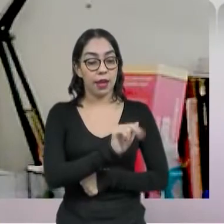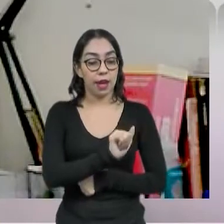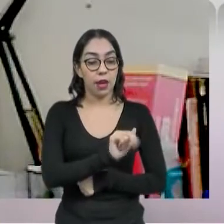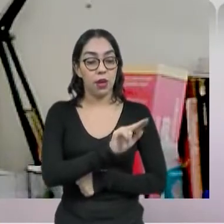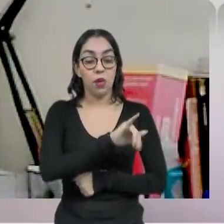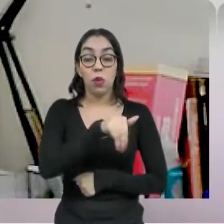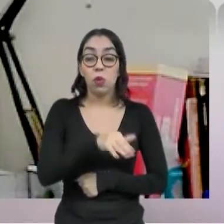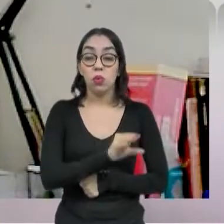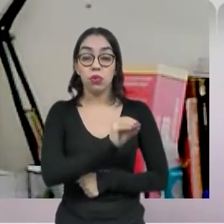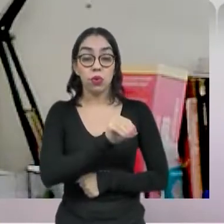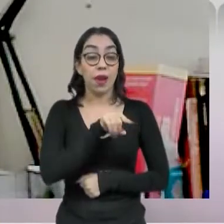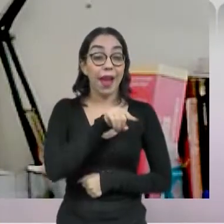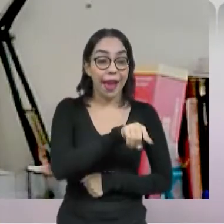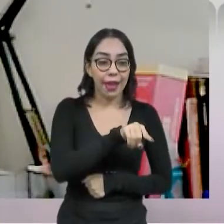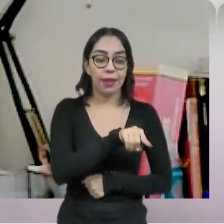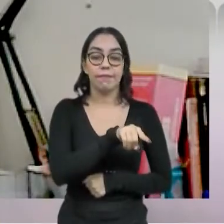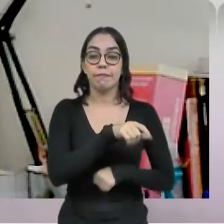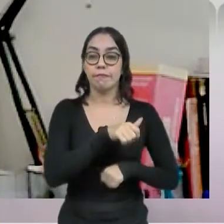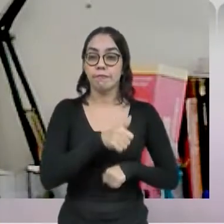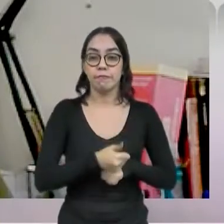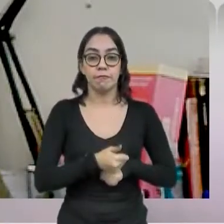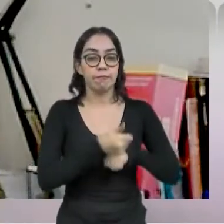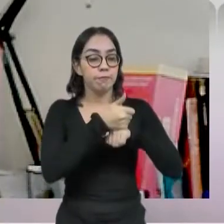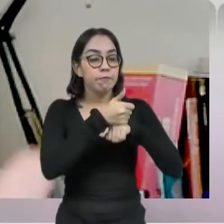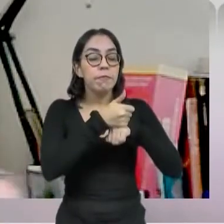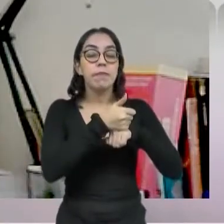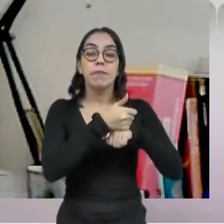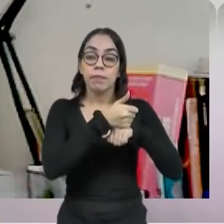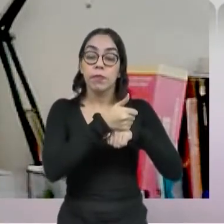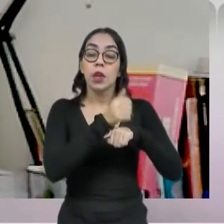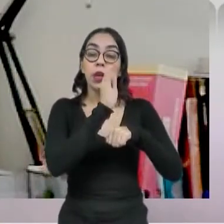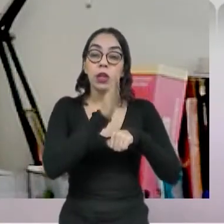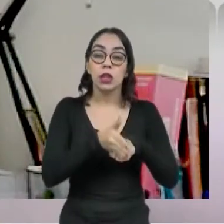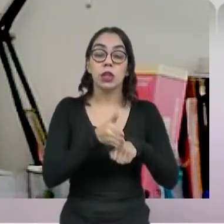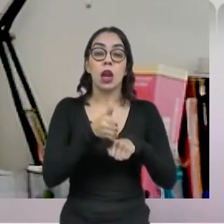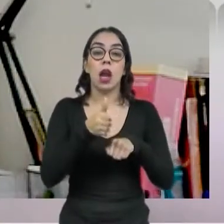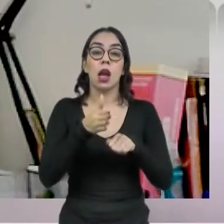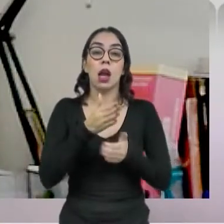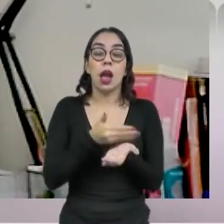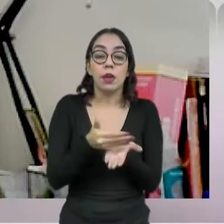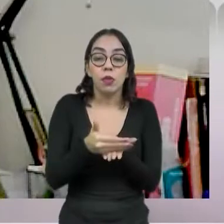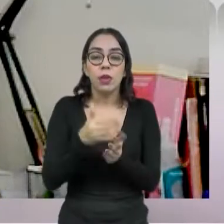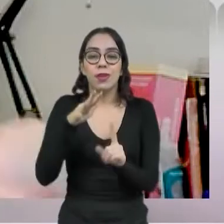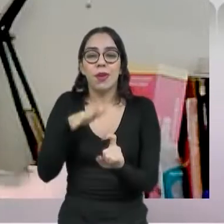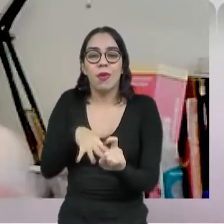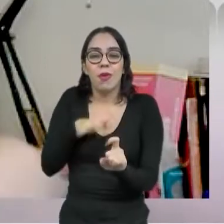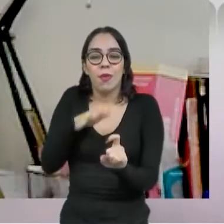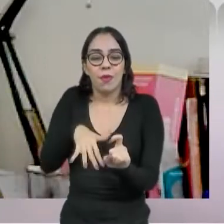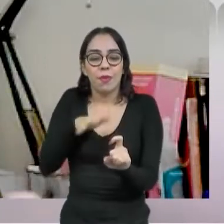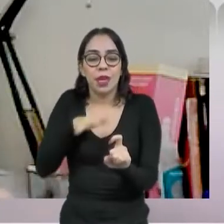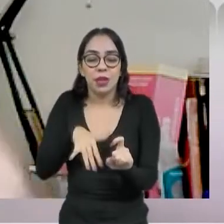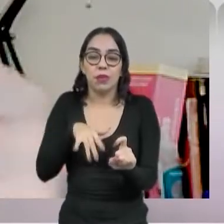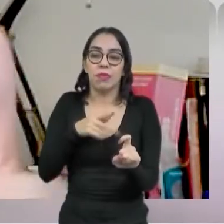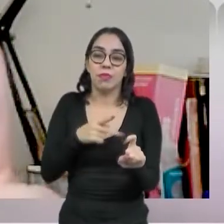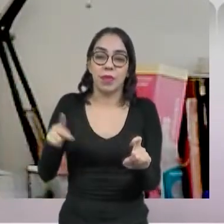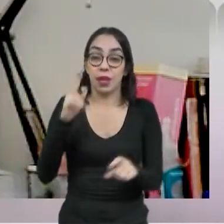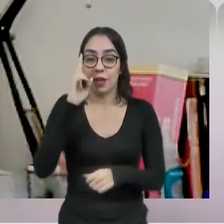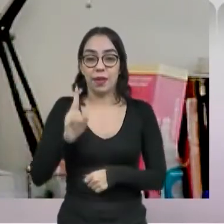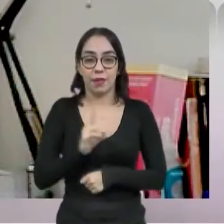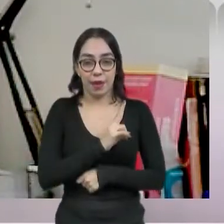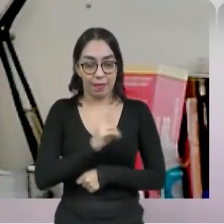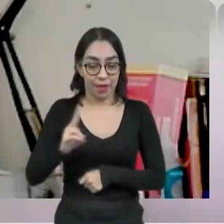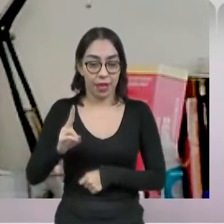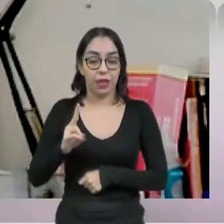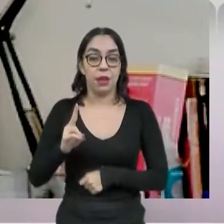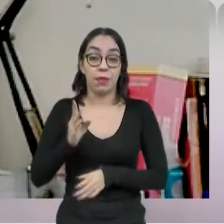suposto, de um presumido milagre eucarístico, que deu origem a toda a mitologia em torno do padre. Então, o livro procura mostrar isso, e como